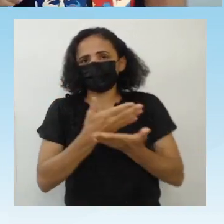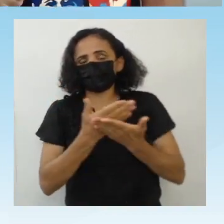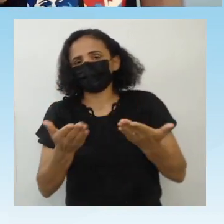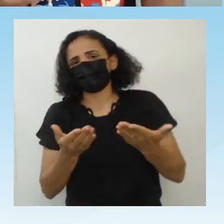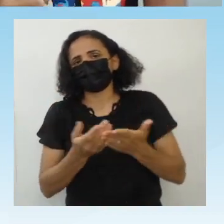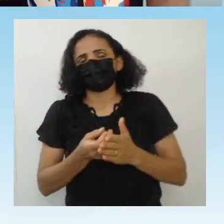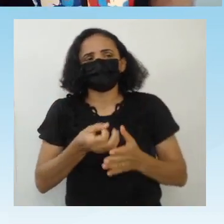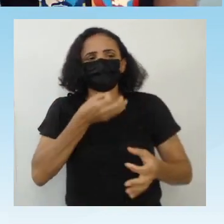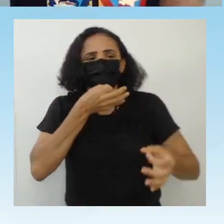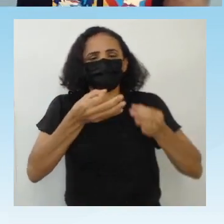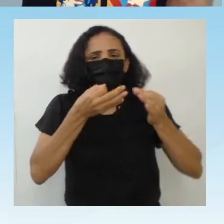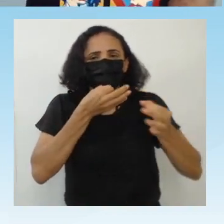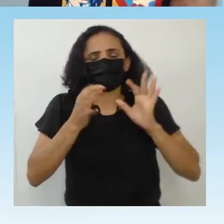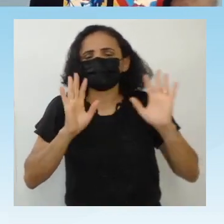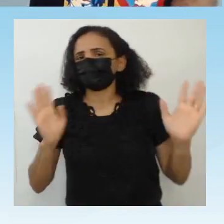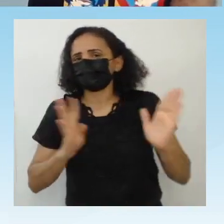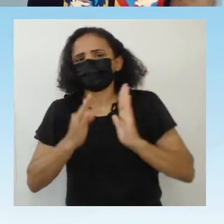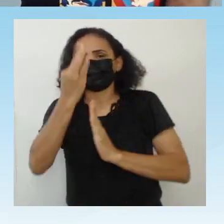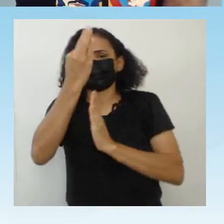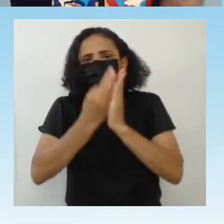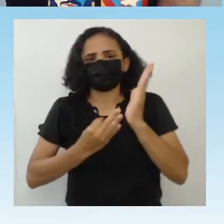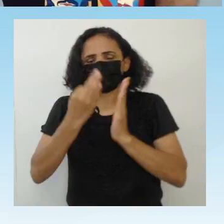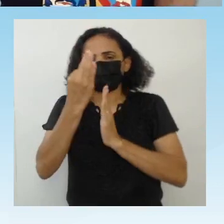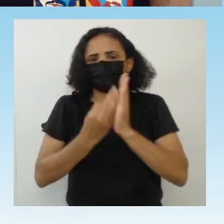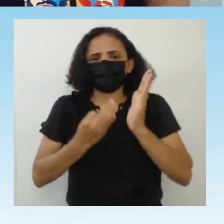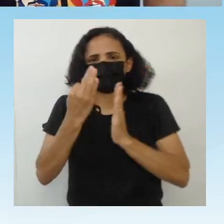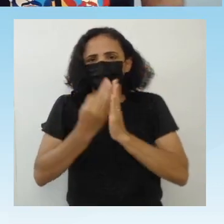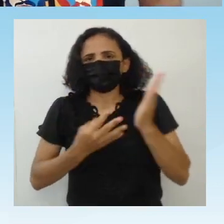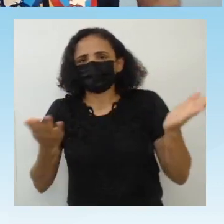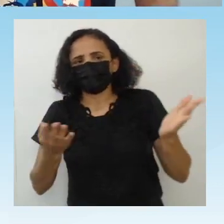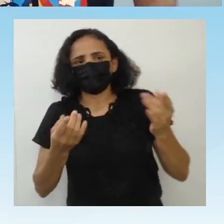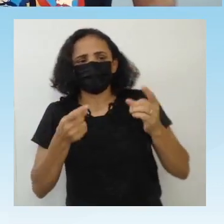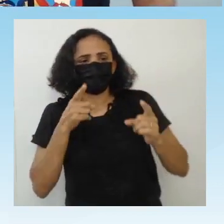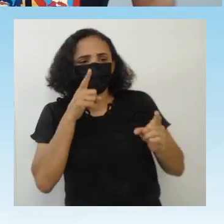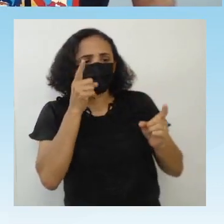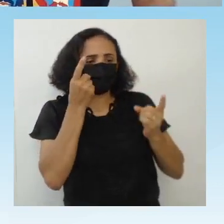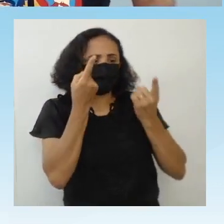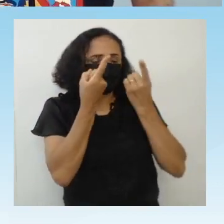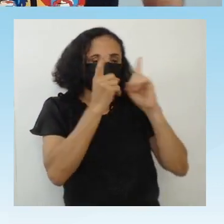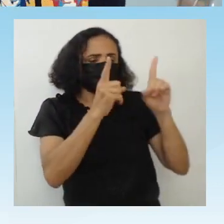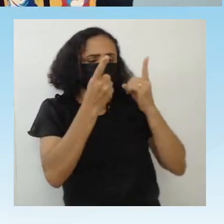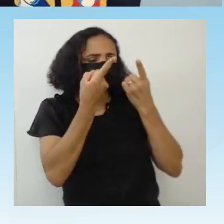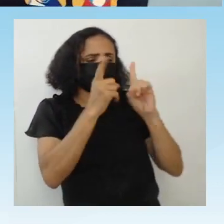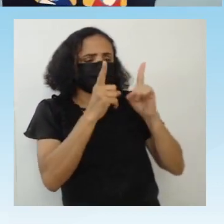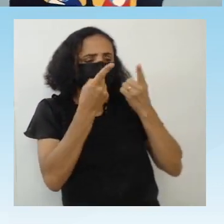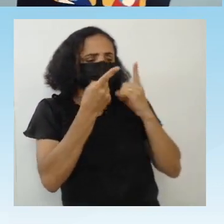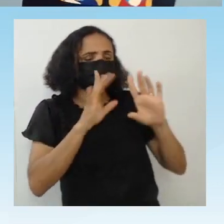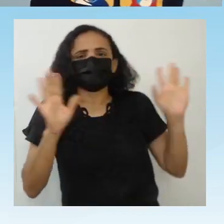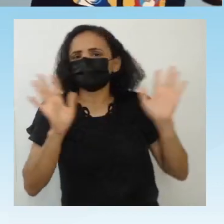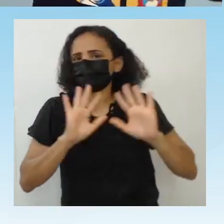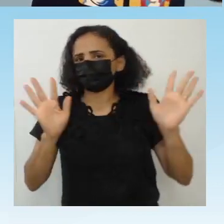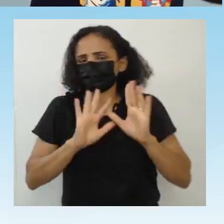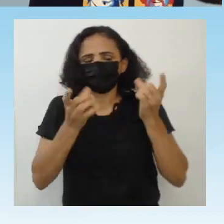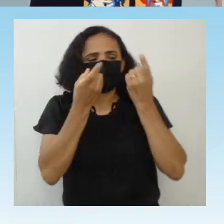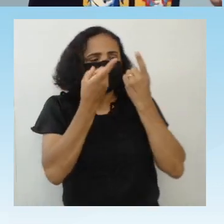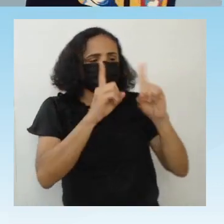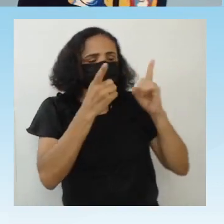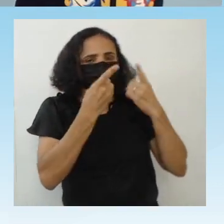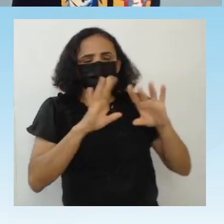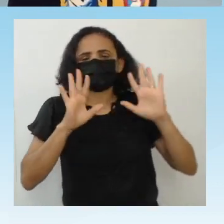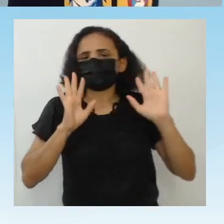é uma crítica, o texto não é uma denúncia, porque ele está denunciando um fato social,